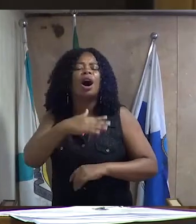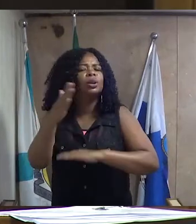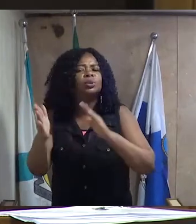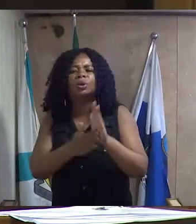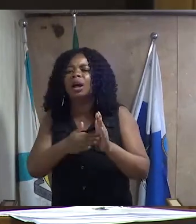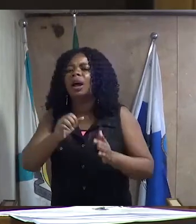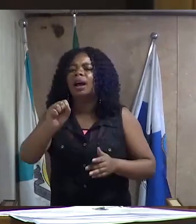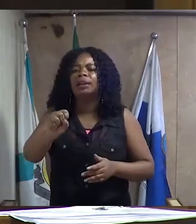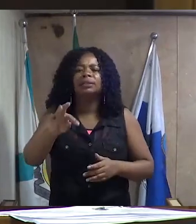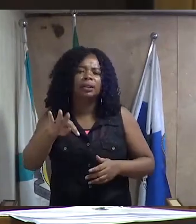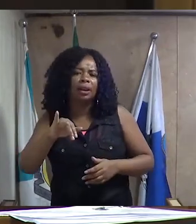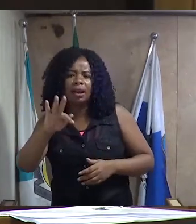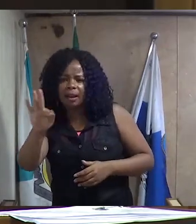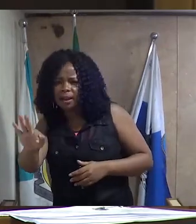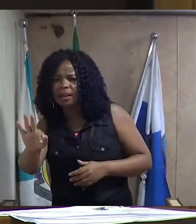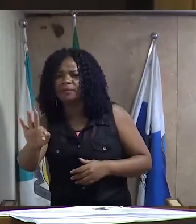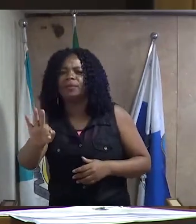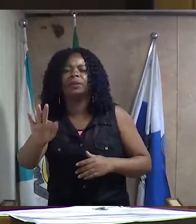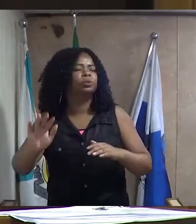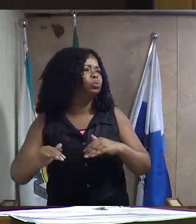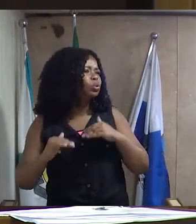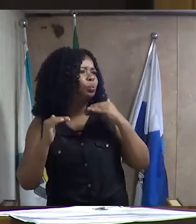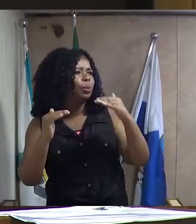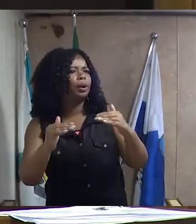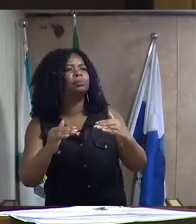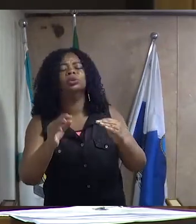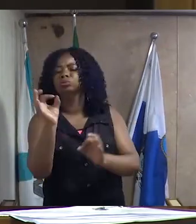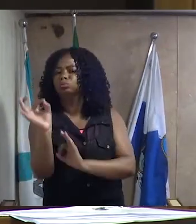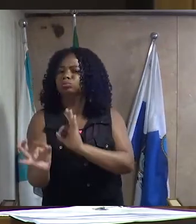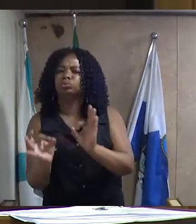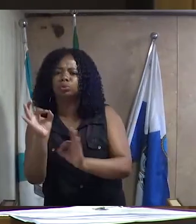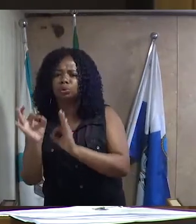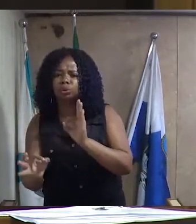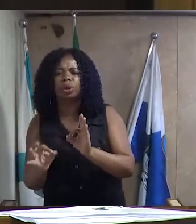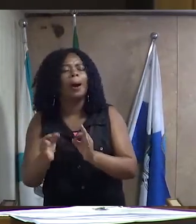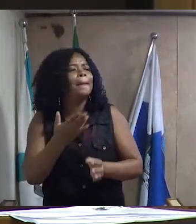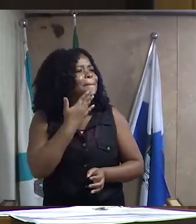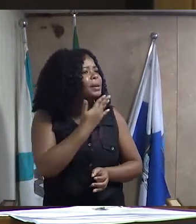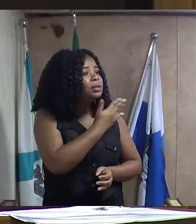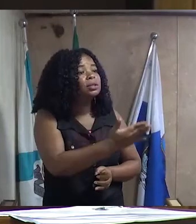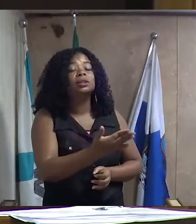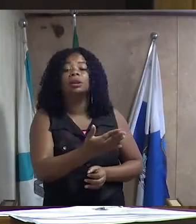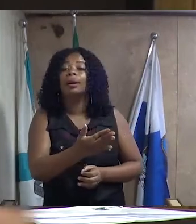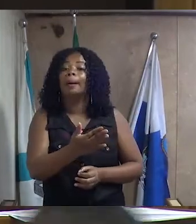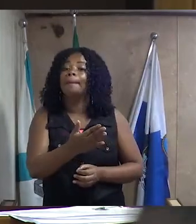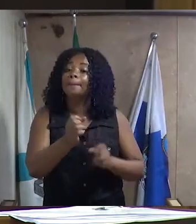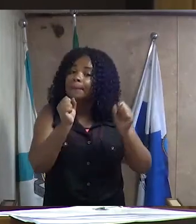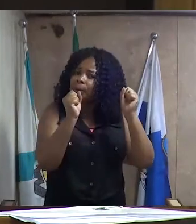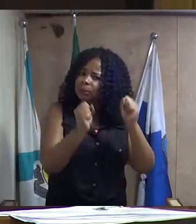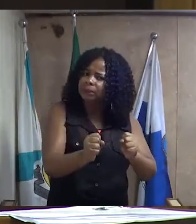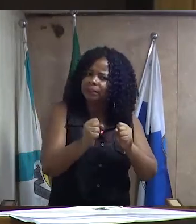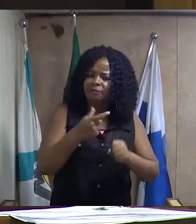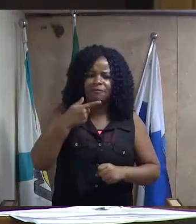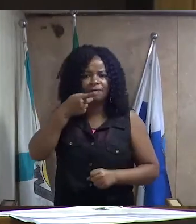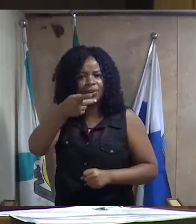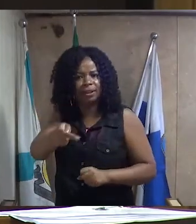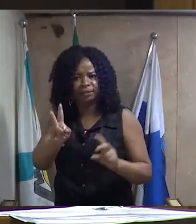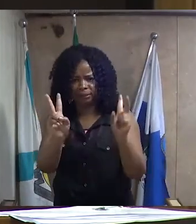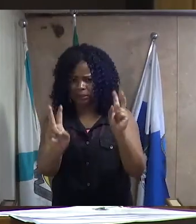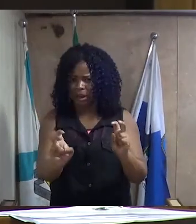STF, a Procuradoria Federal para que se julgue a liminar.